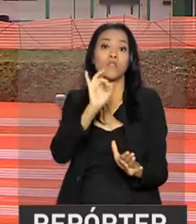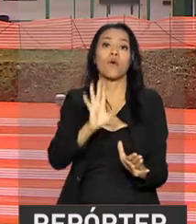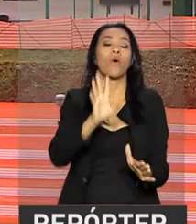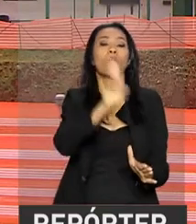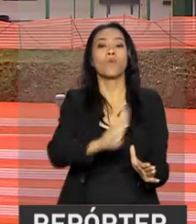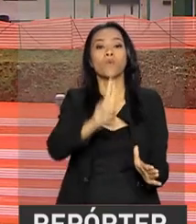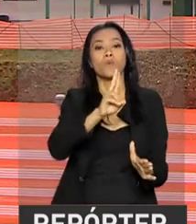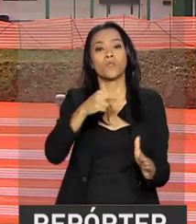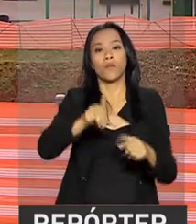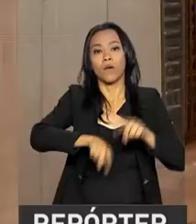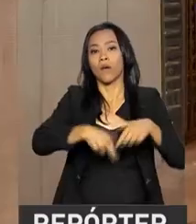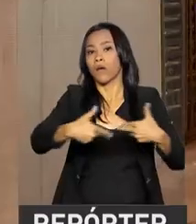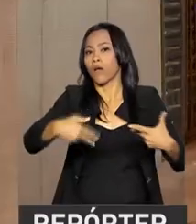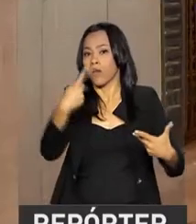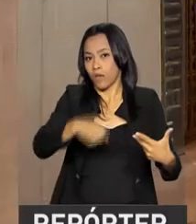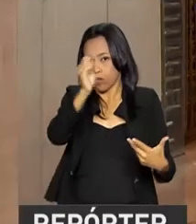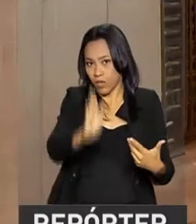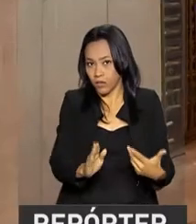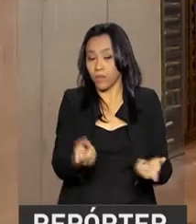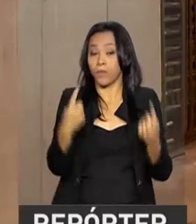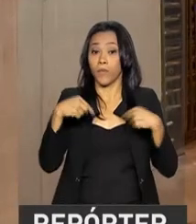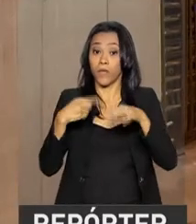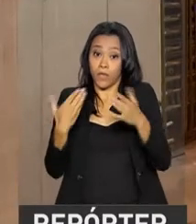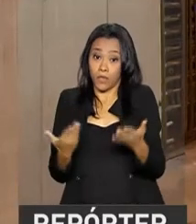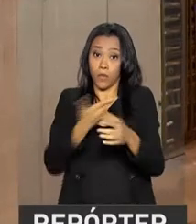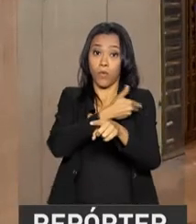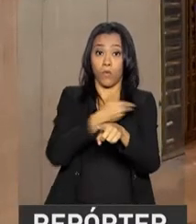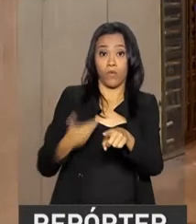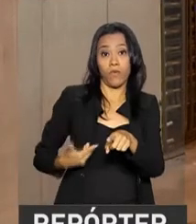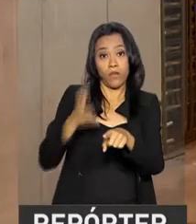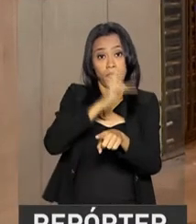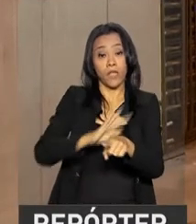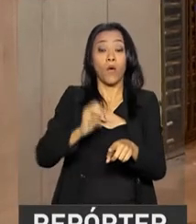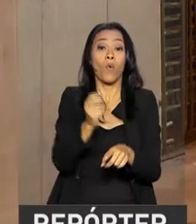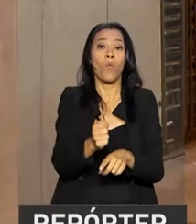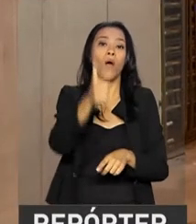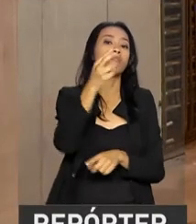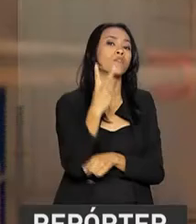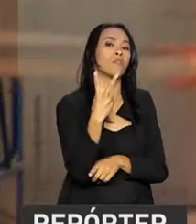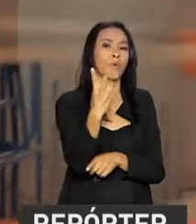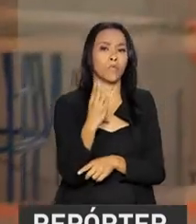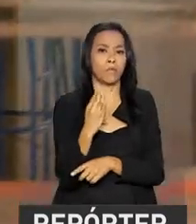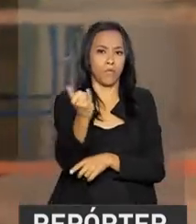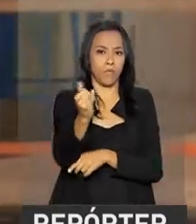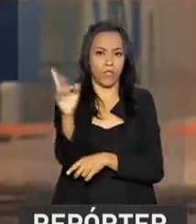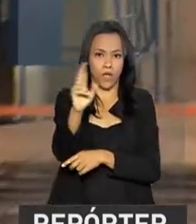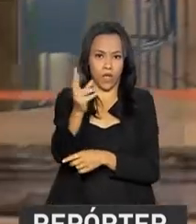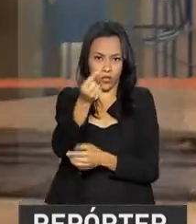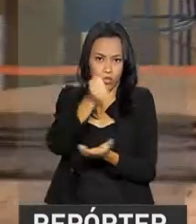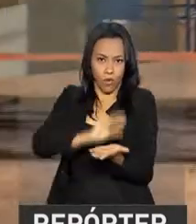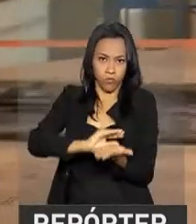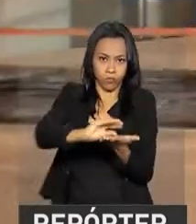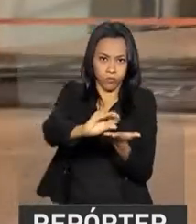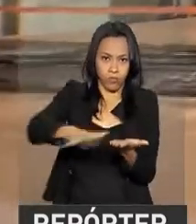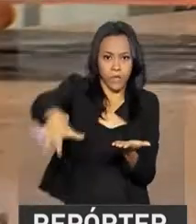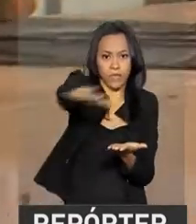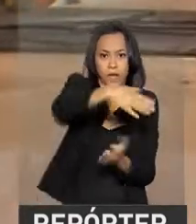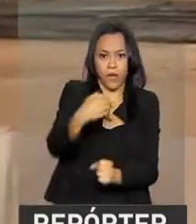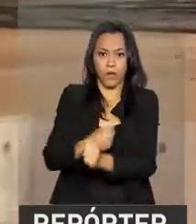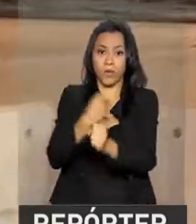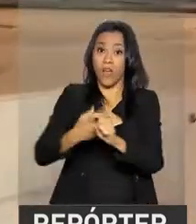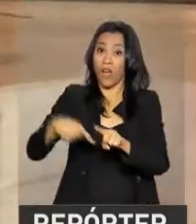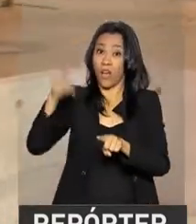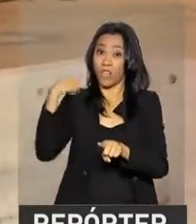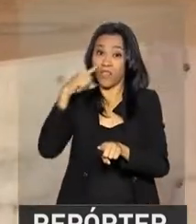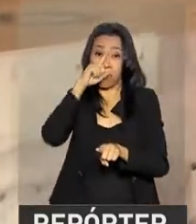isso se torne realidade, o governo federal está investindo quase 2 bilhões de reais. E a conclusão do Sirius, que estava